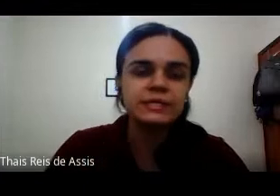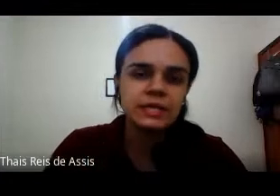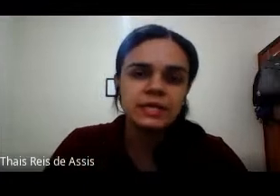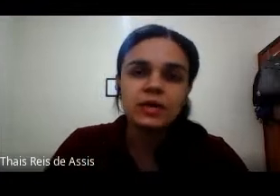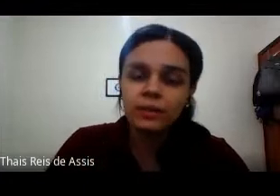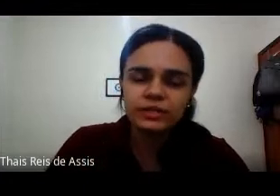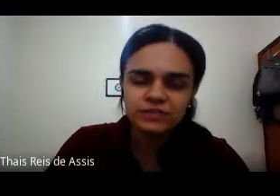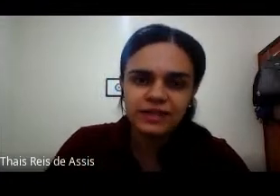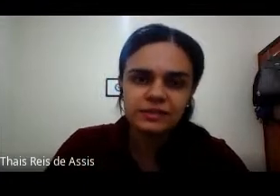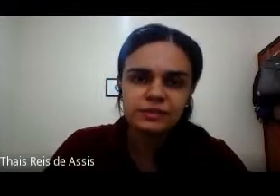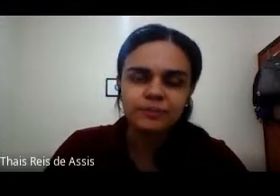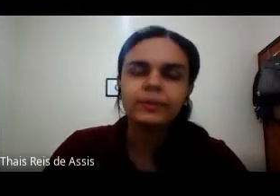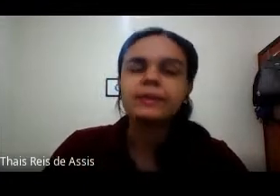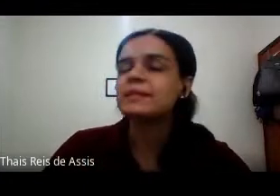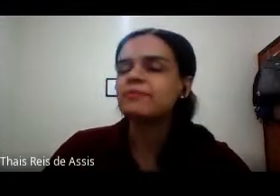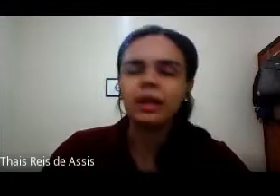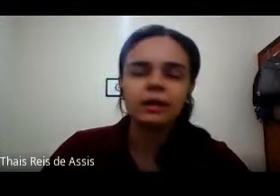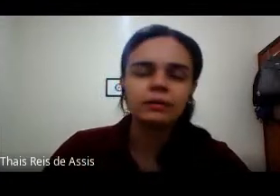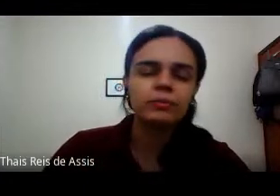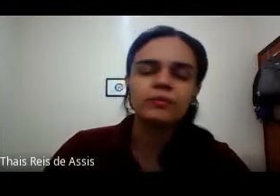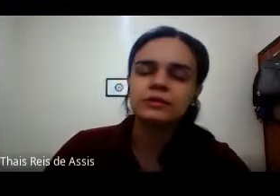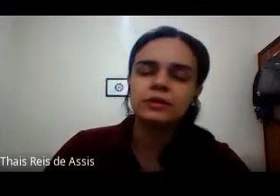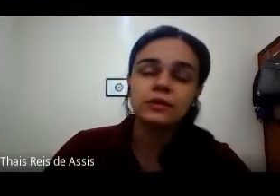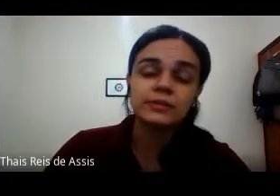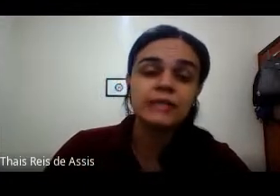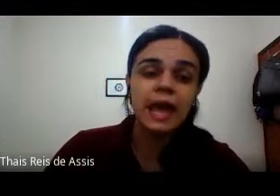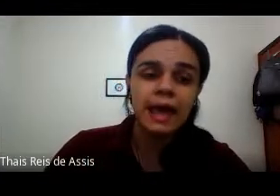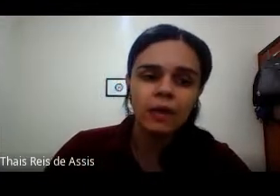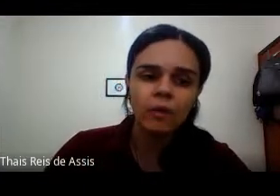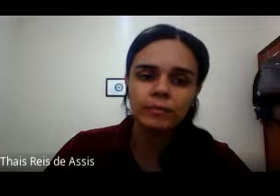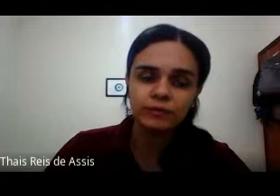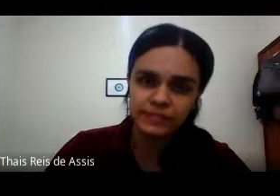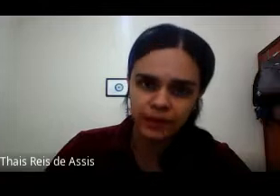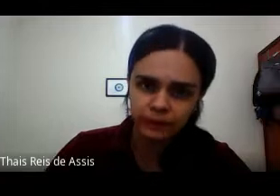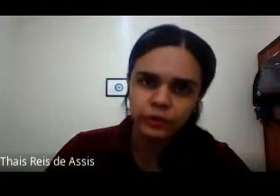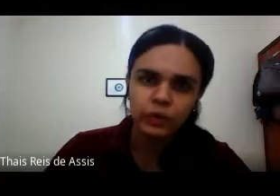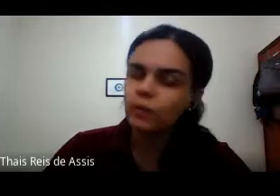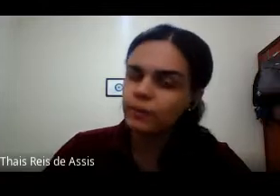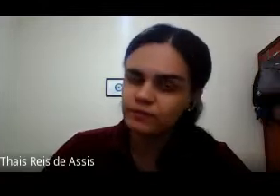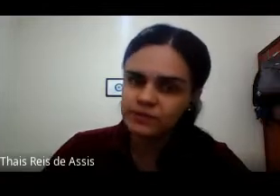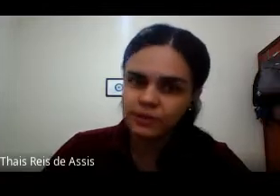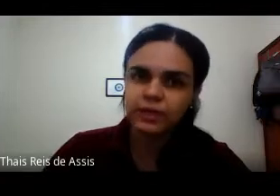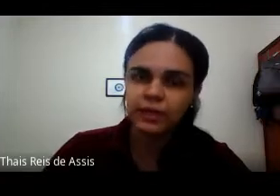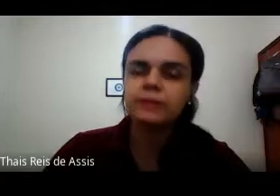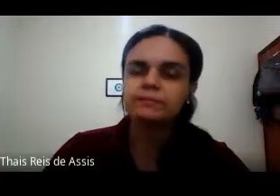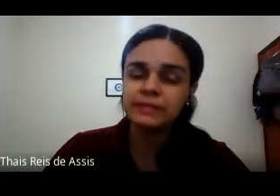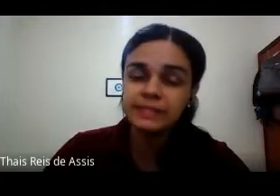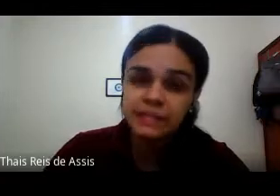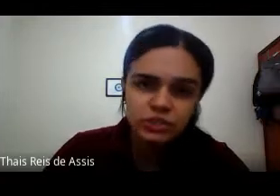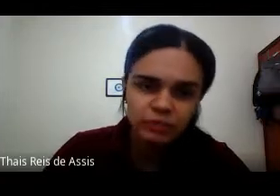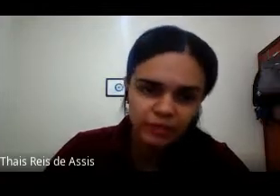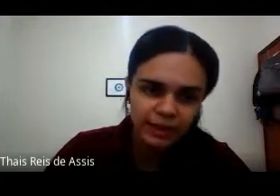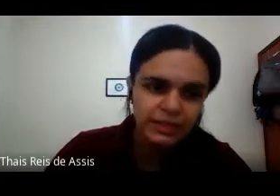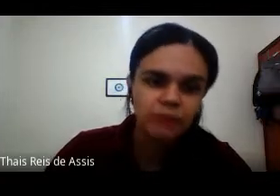professores. E como que a gente faz isso? Sem falando que a docência é uma profissão que